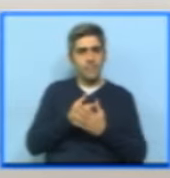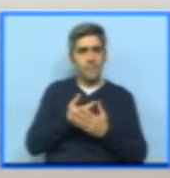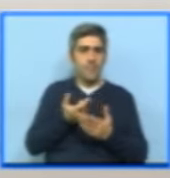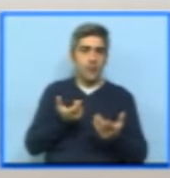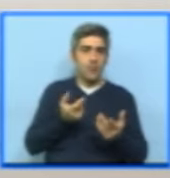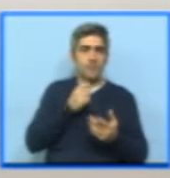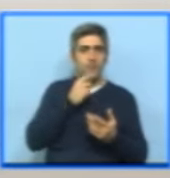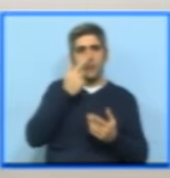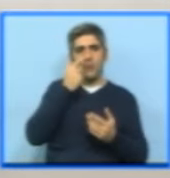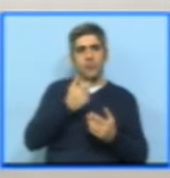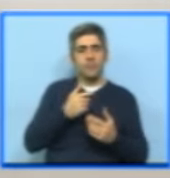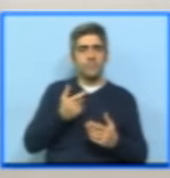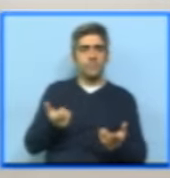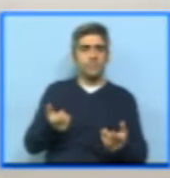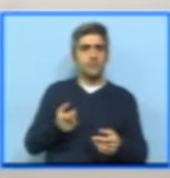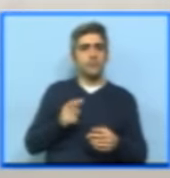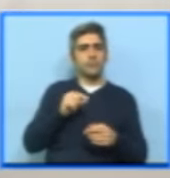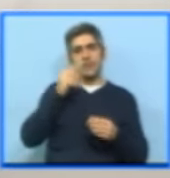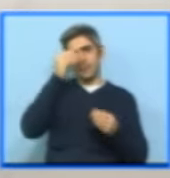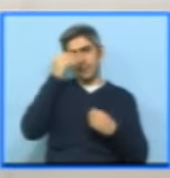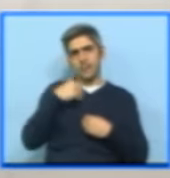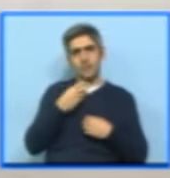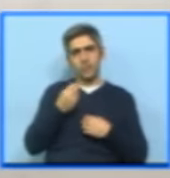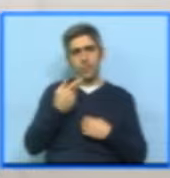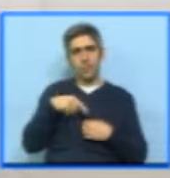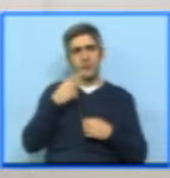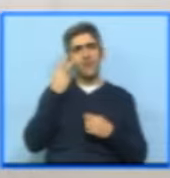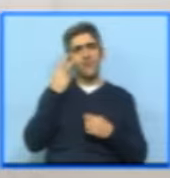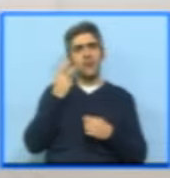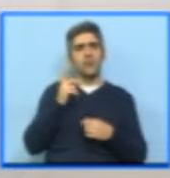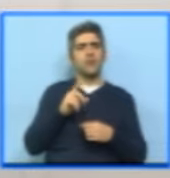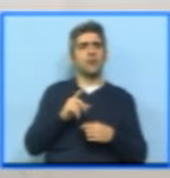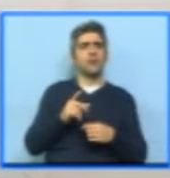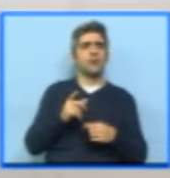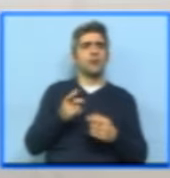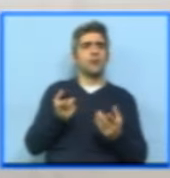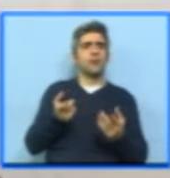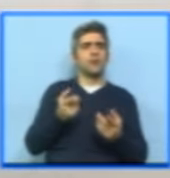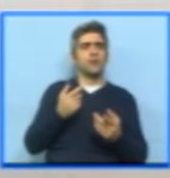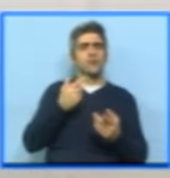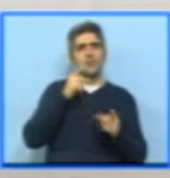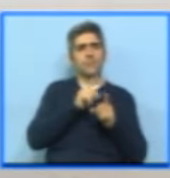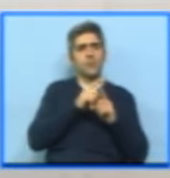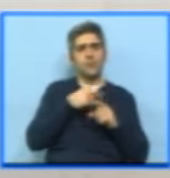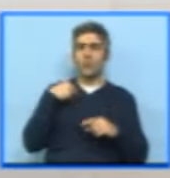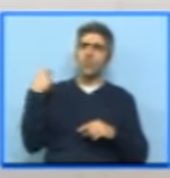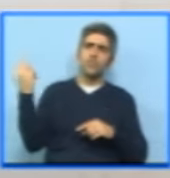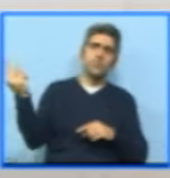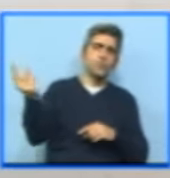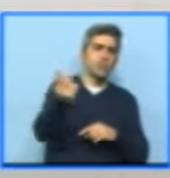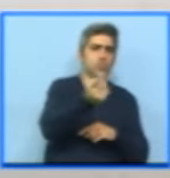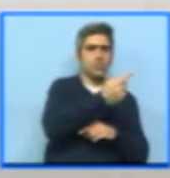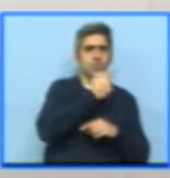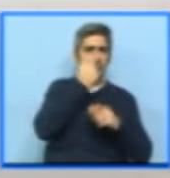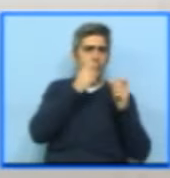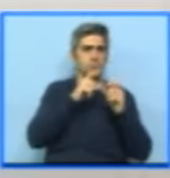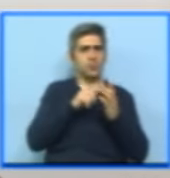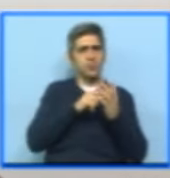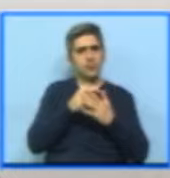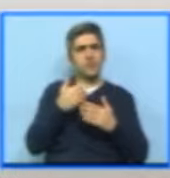talvez mais humano, mas que também nos ensina muito. Nós, na vida, nós somos irmãos de toda a gente e somos chamados a